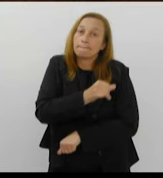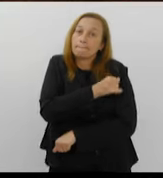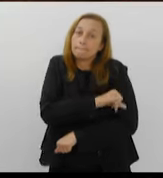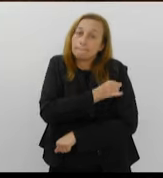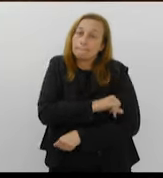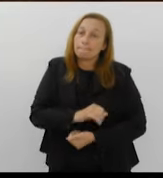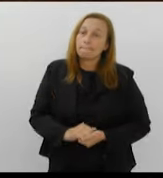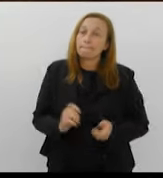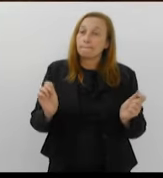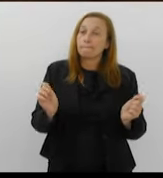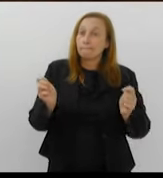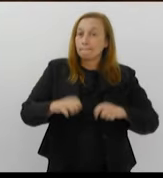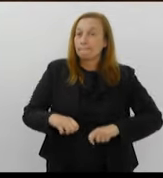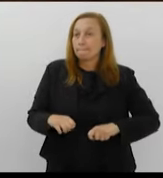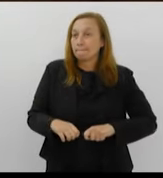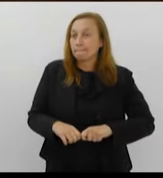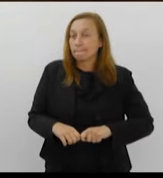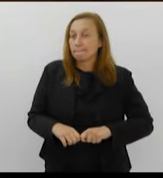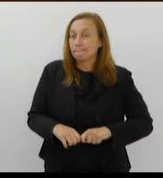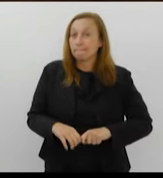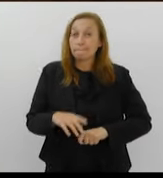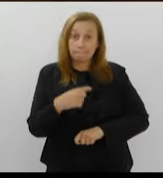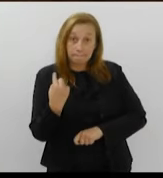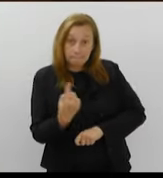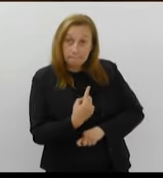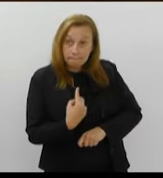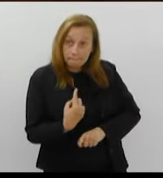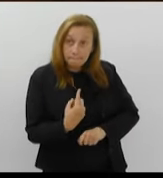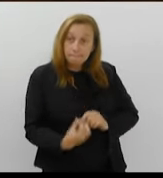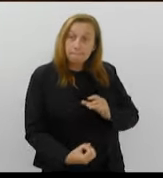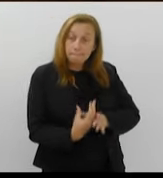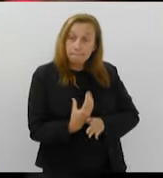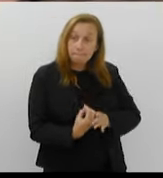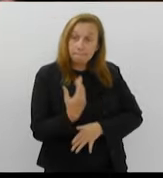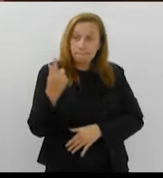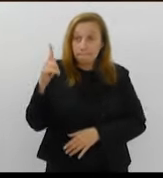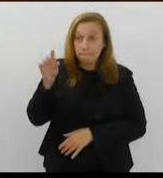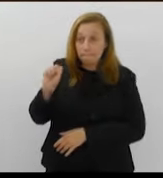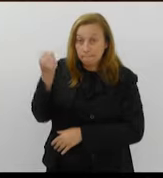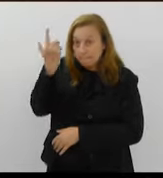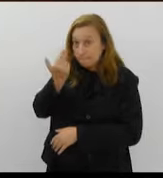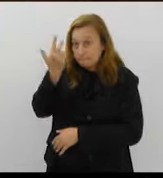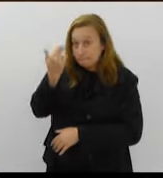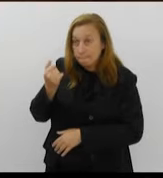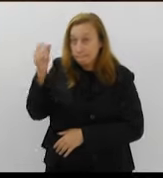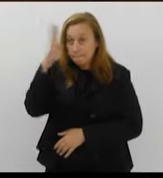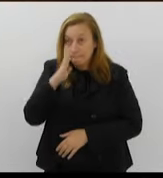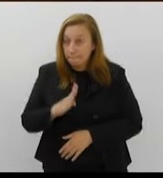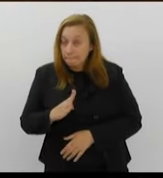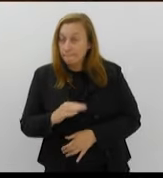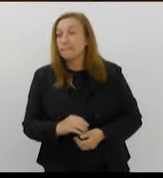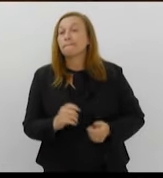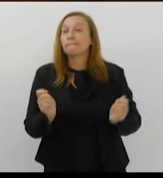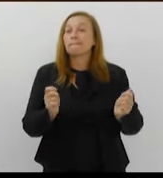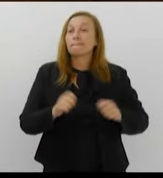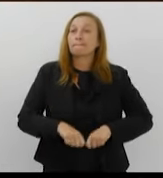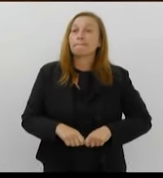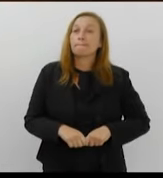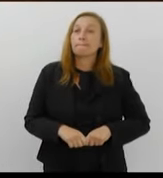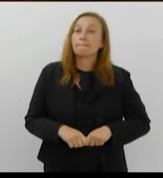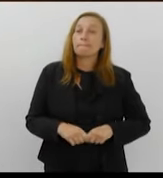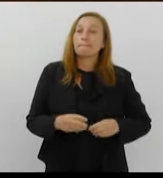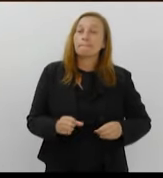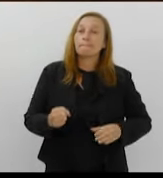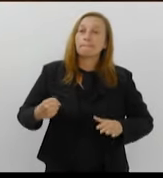a possibilidade, já que nós somos os maiores produtores de gás natural do Brasil, a possibilidade de gerarmos